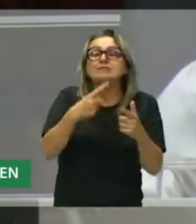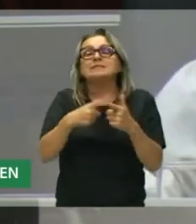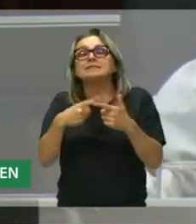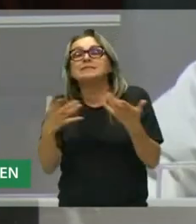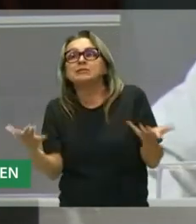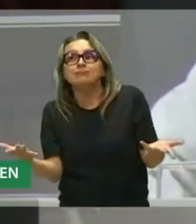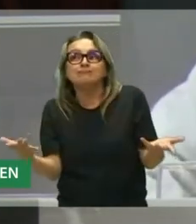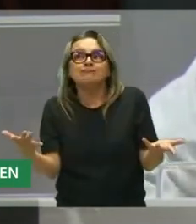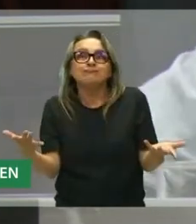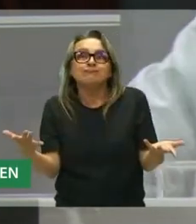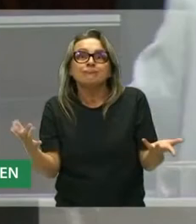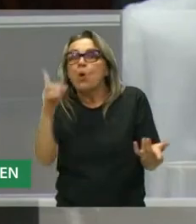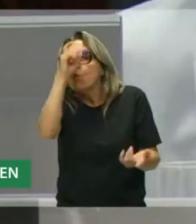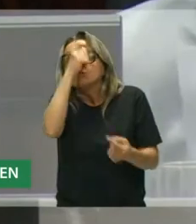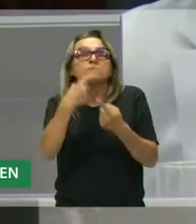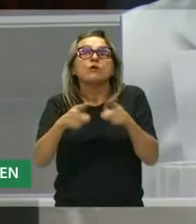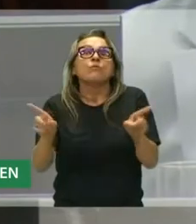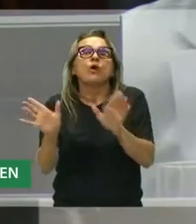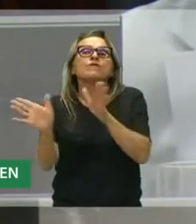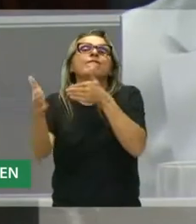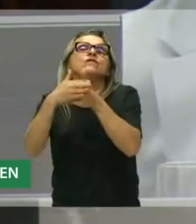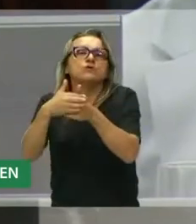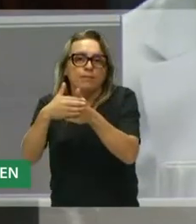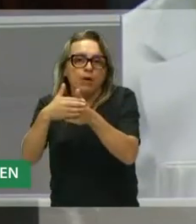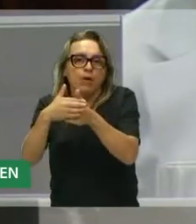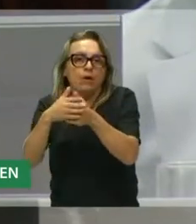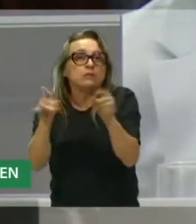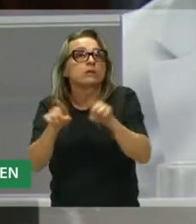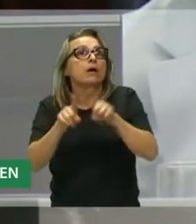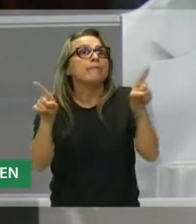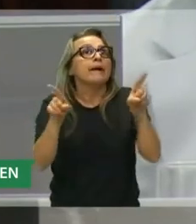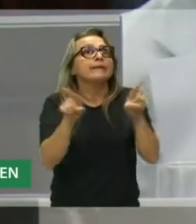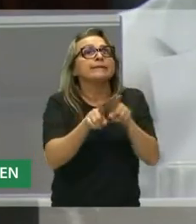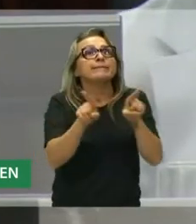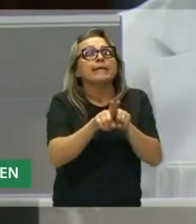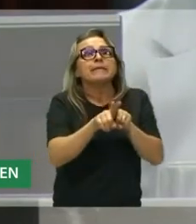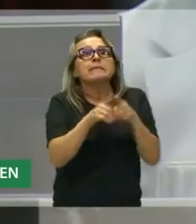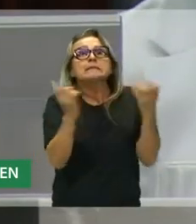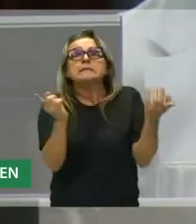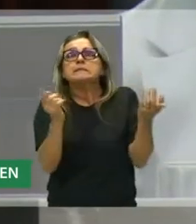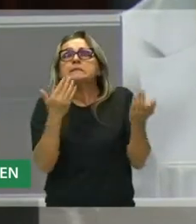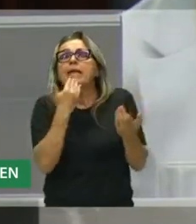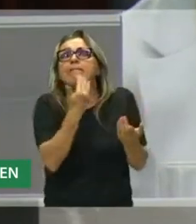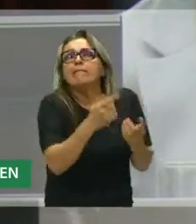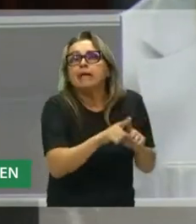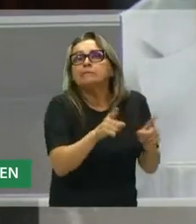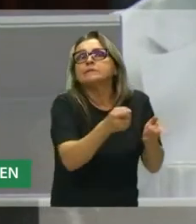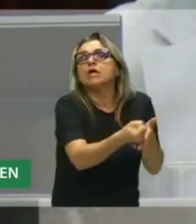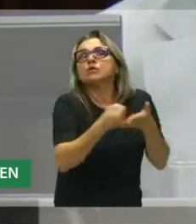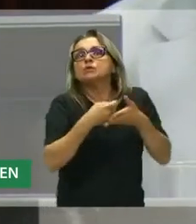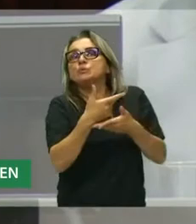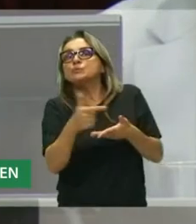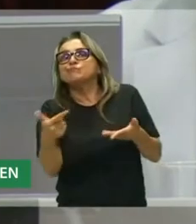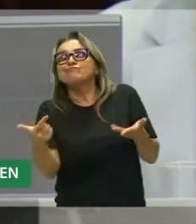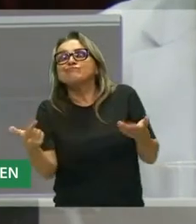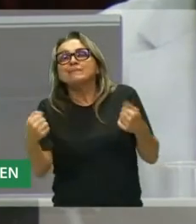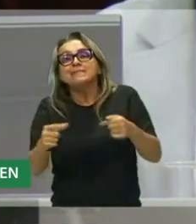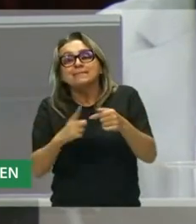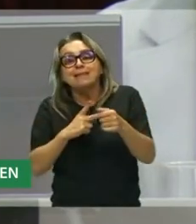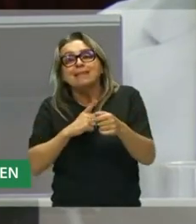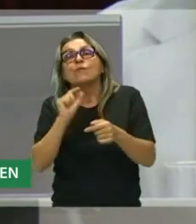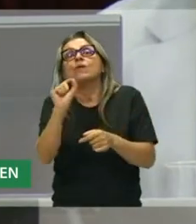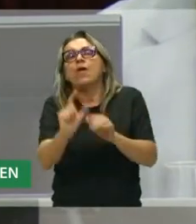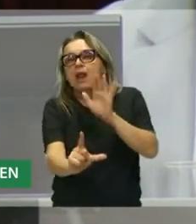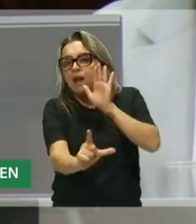E o hospital não pode negar o atendimento. Então, assim, é realmente só através de algum tipo de legislação que teria que vir do